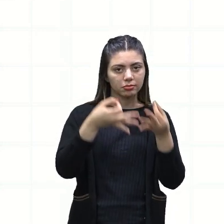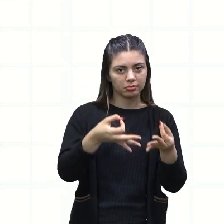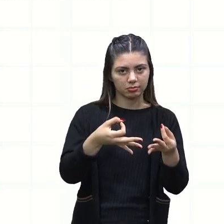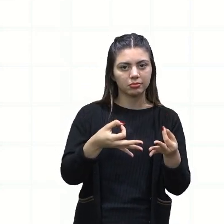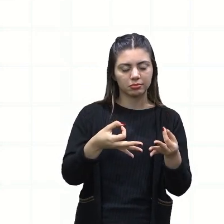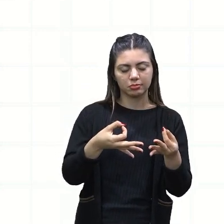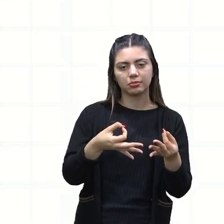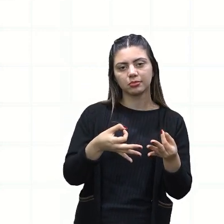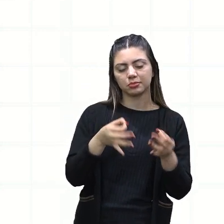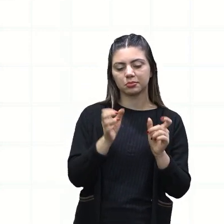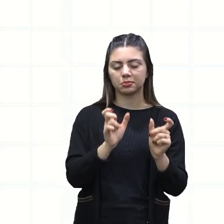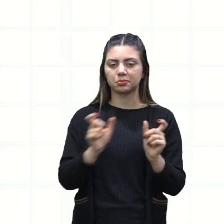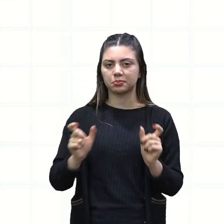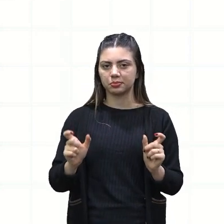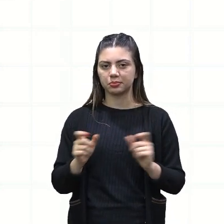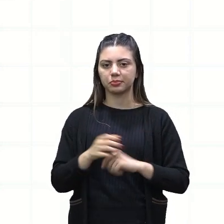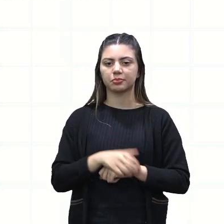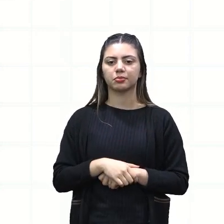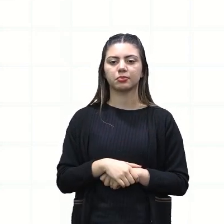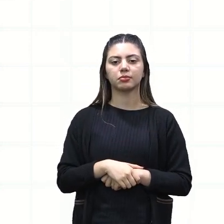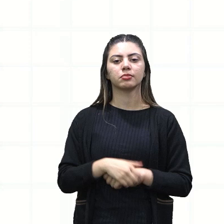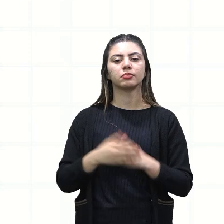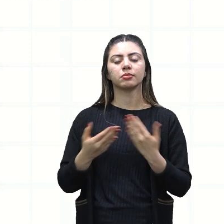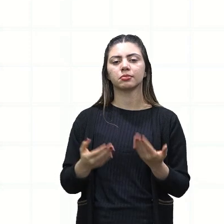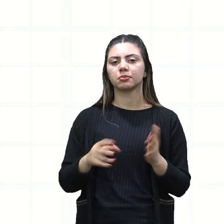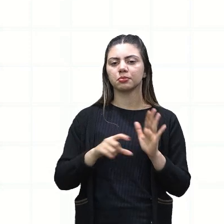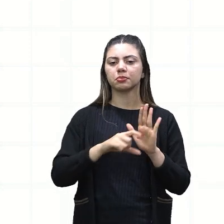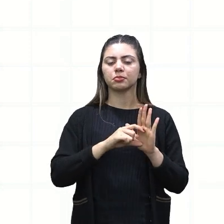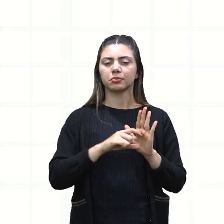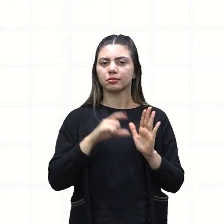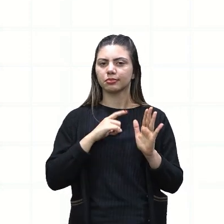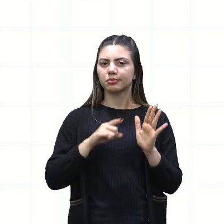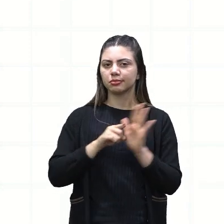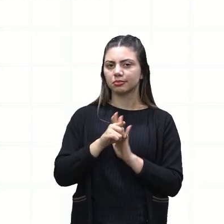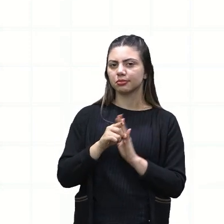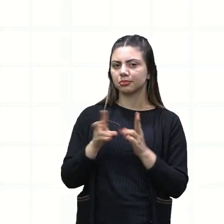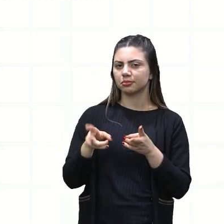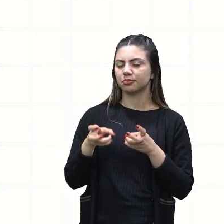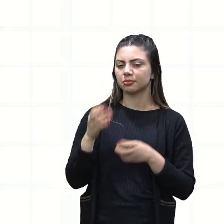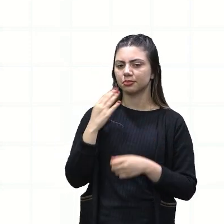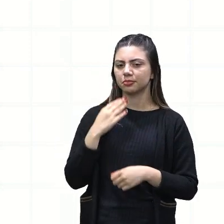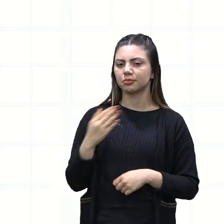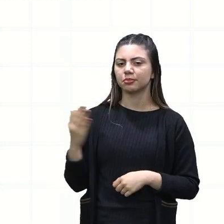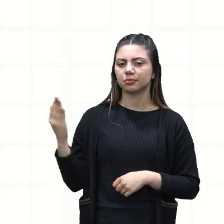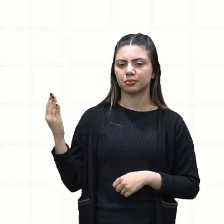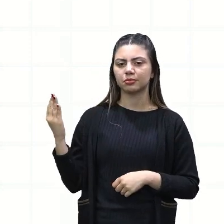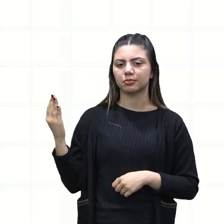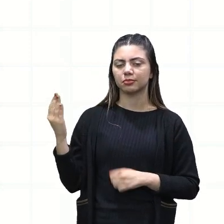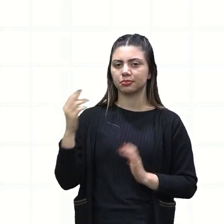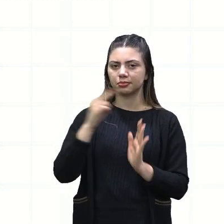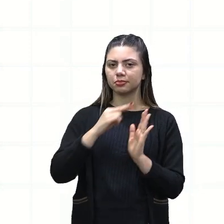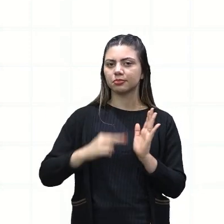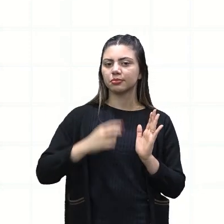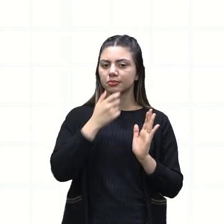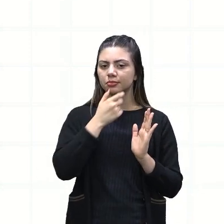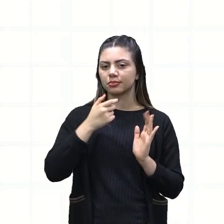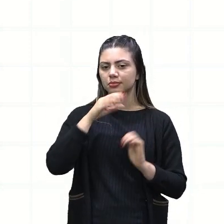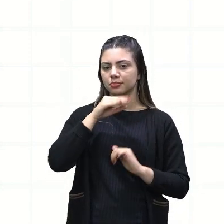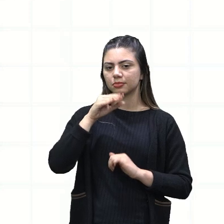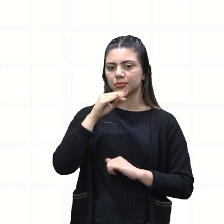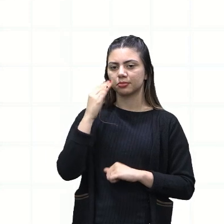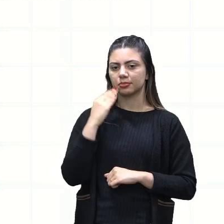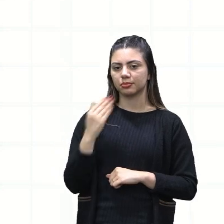atenção a esses detalhes. E esse trecho é uma pergunta, e ela diz o seguinte: Will laws adapt to recognize